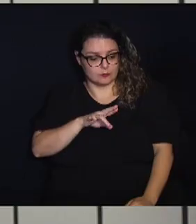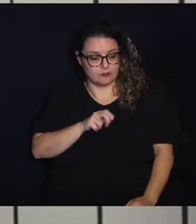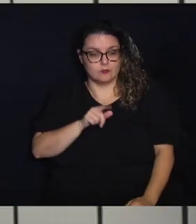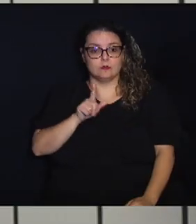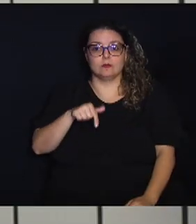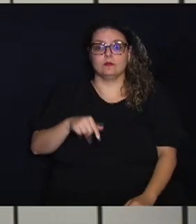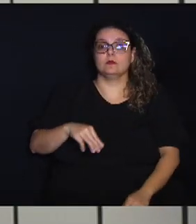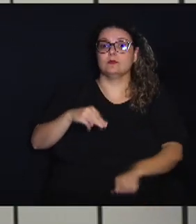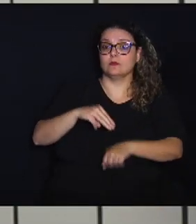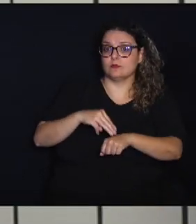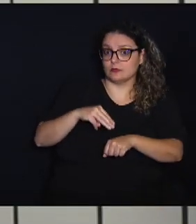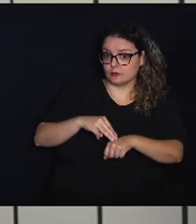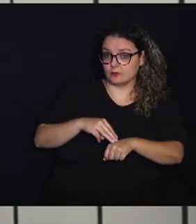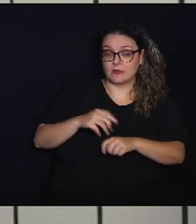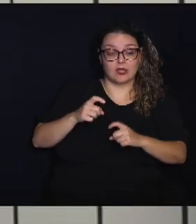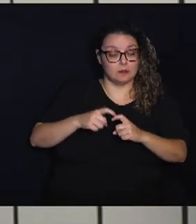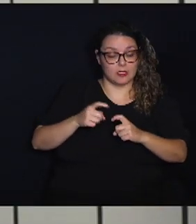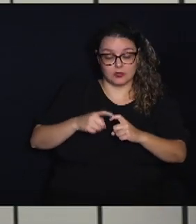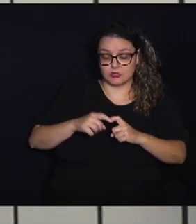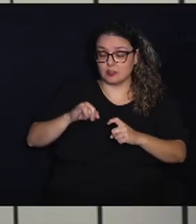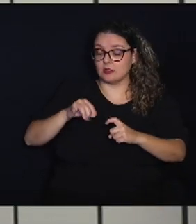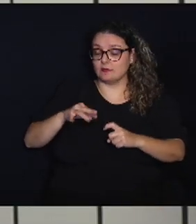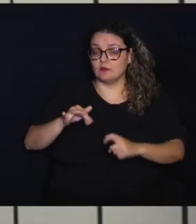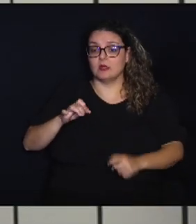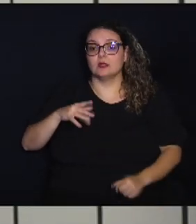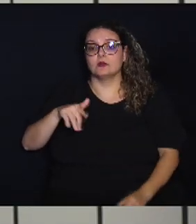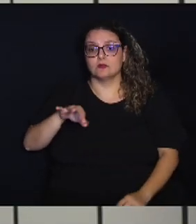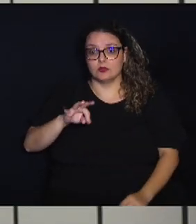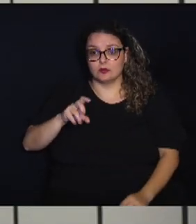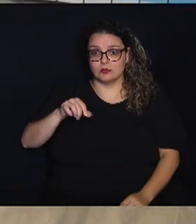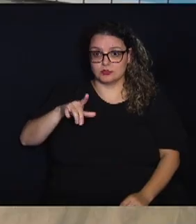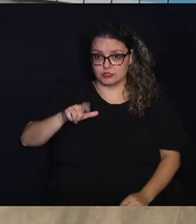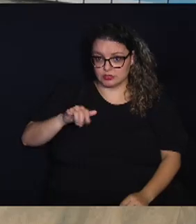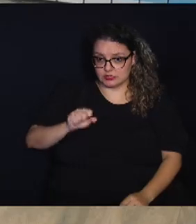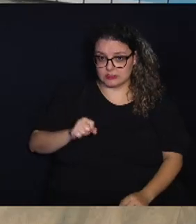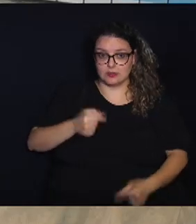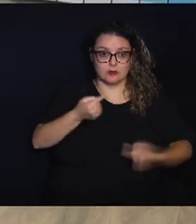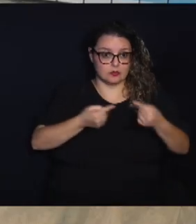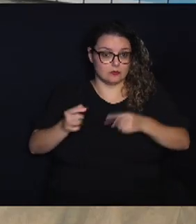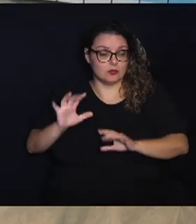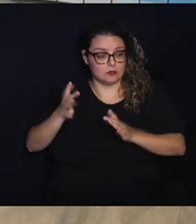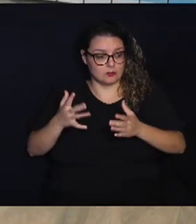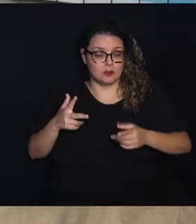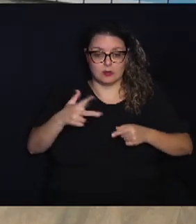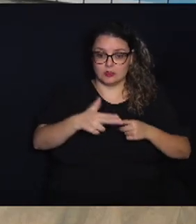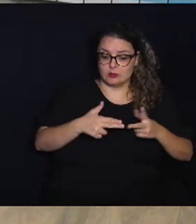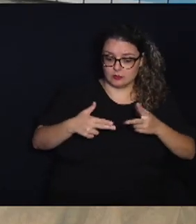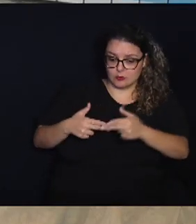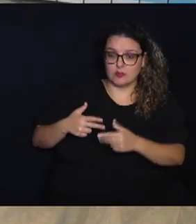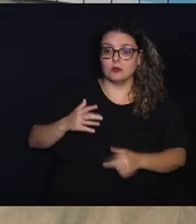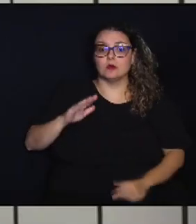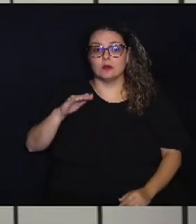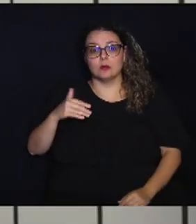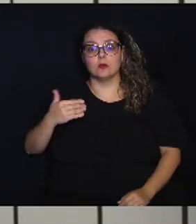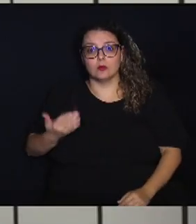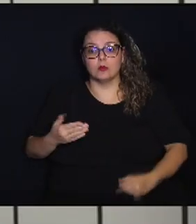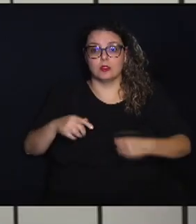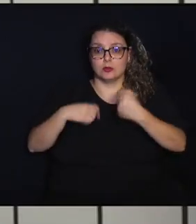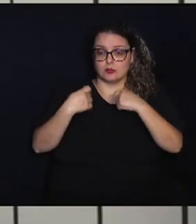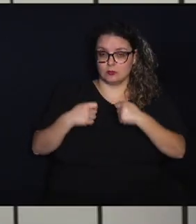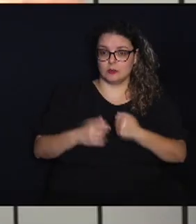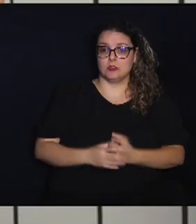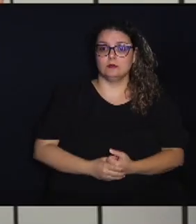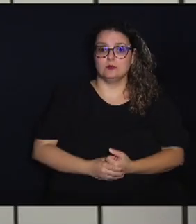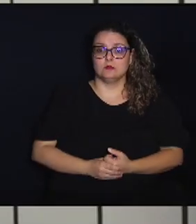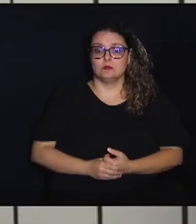médica infectologista da Secretaria Municipal de Saúde. Lembrando que o debate vai acontecer, farei as interrupções apenas quando o